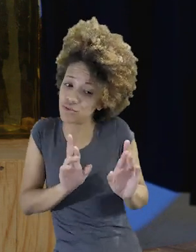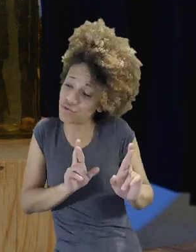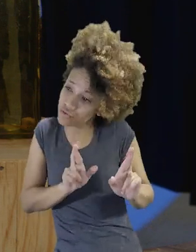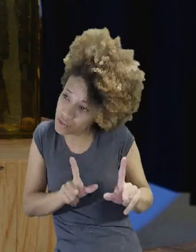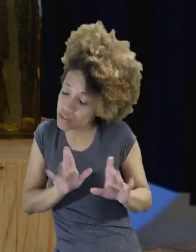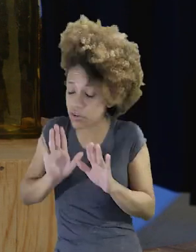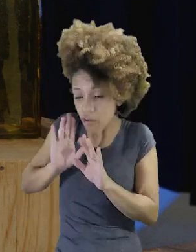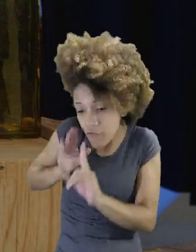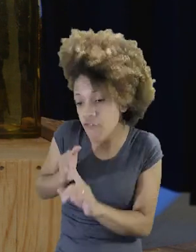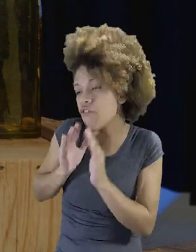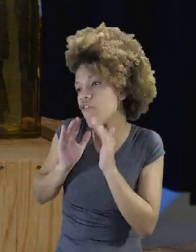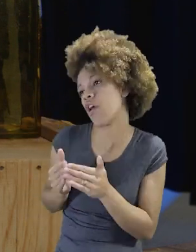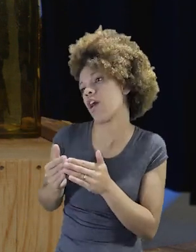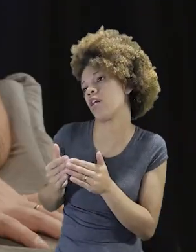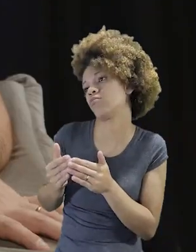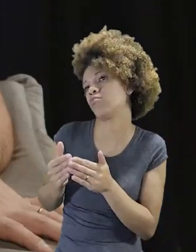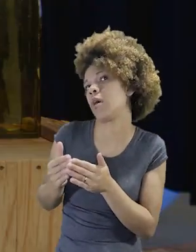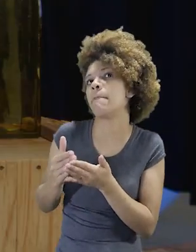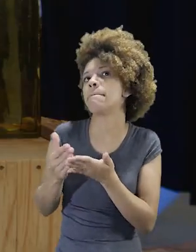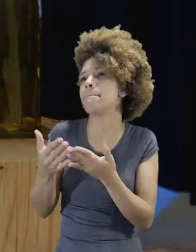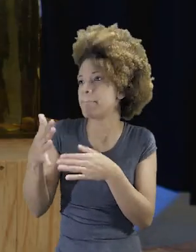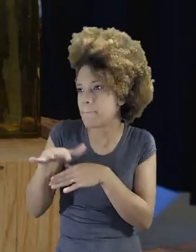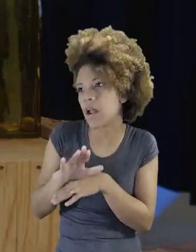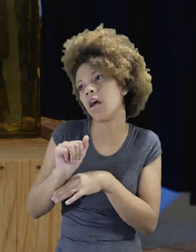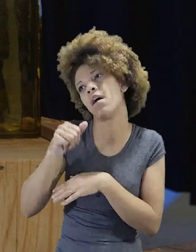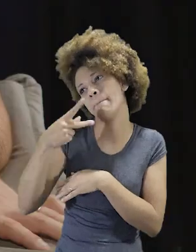mas caindo mais para o romano